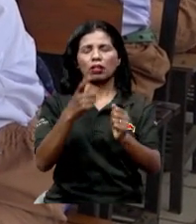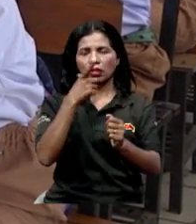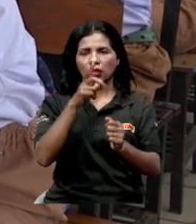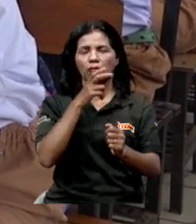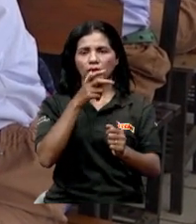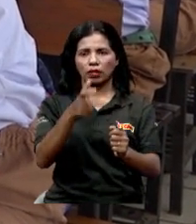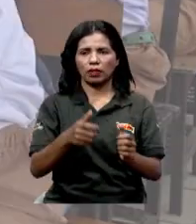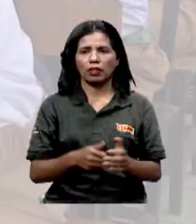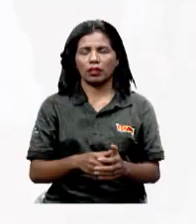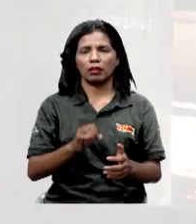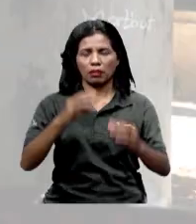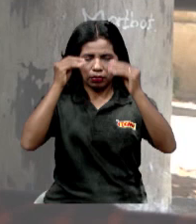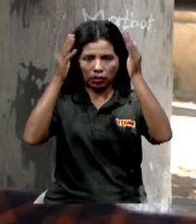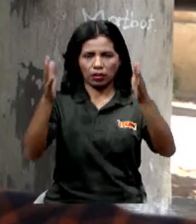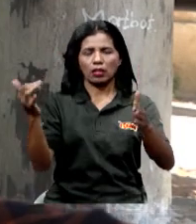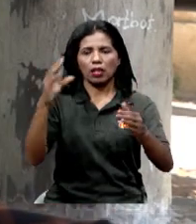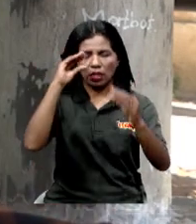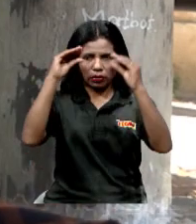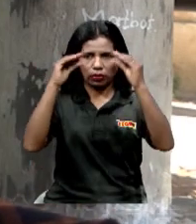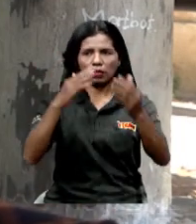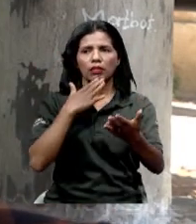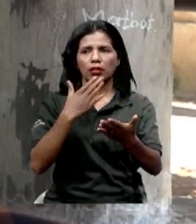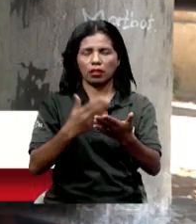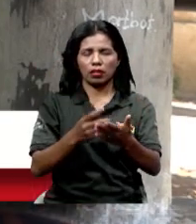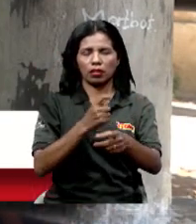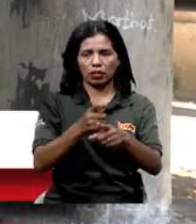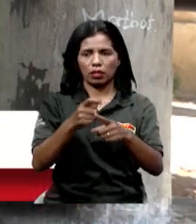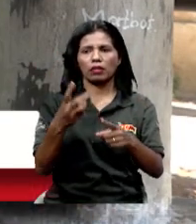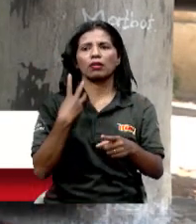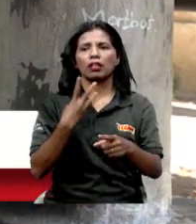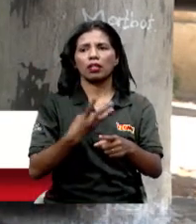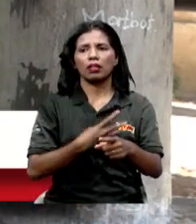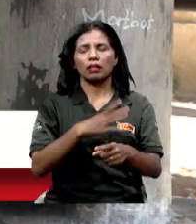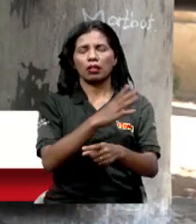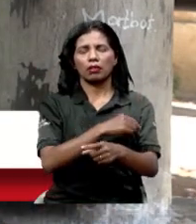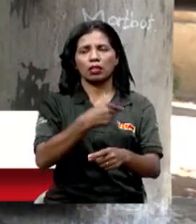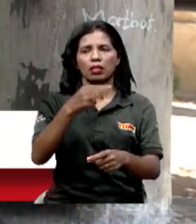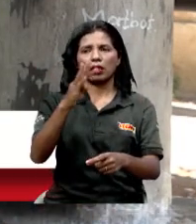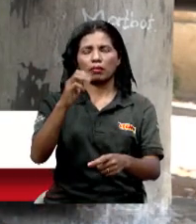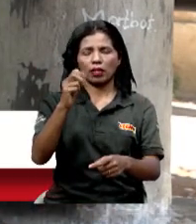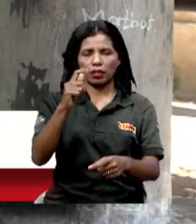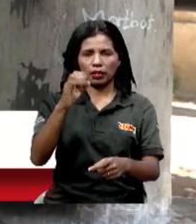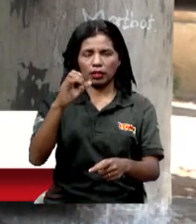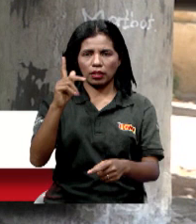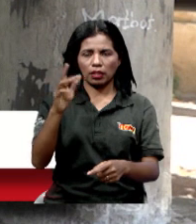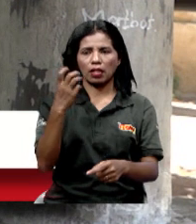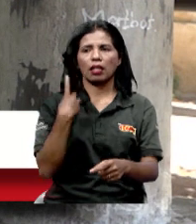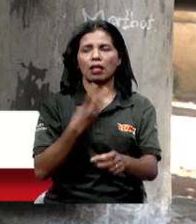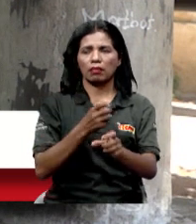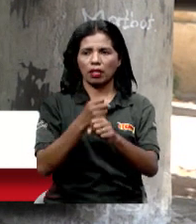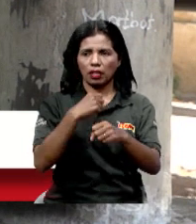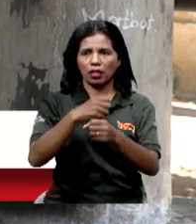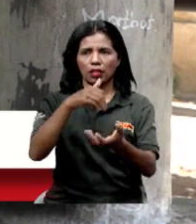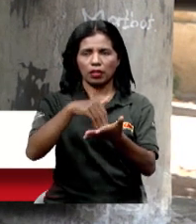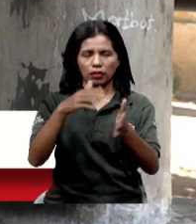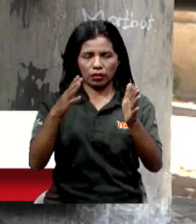ni hanoring, mesti sinti dia. Tanpa sila, kenapa mesti fokus pratika kami, gramatika sila harus kami halo. Dalam rumah student